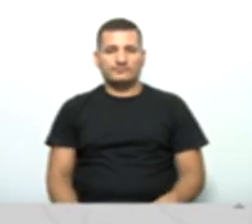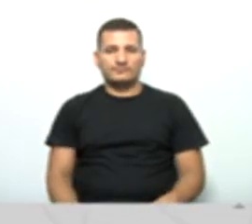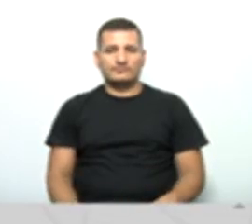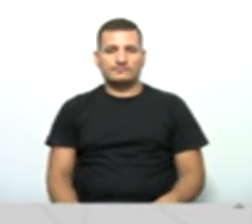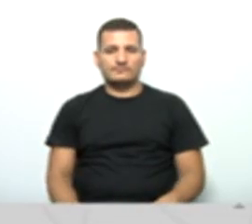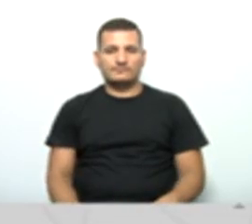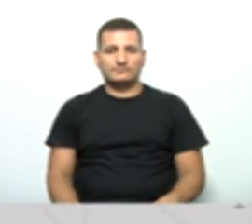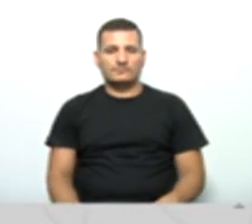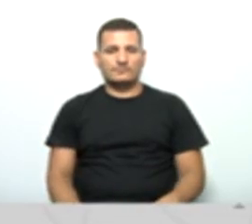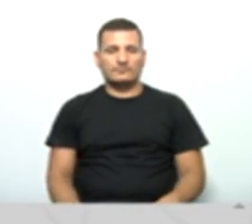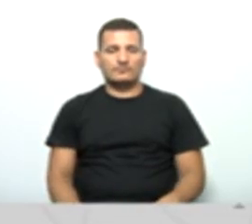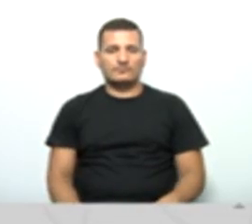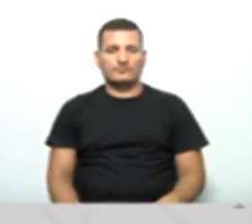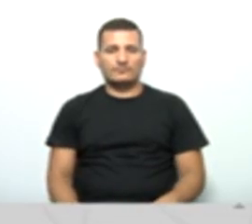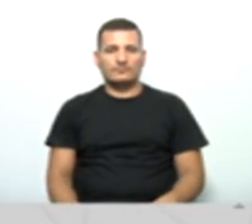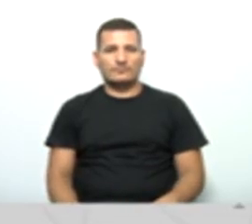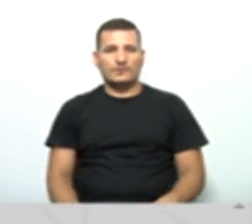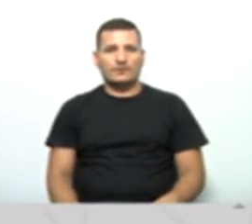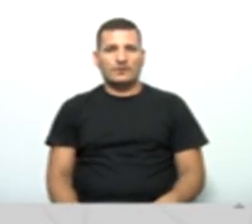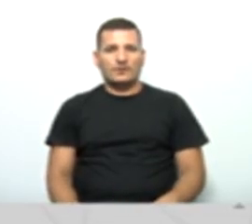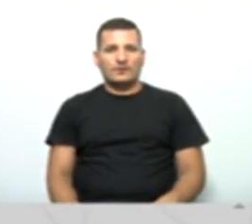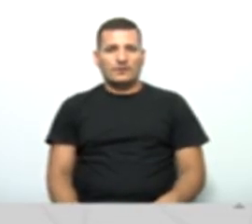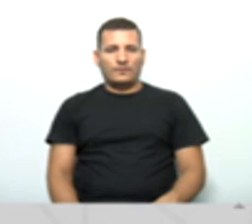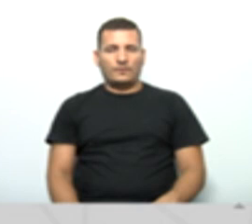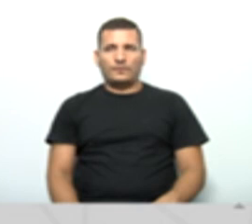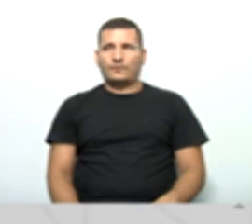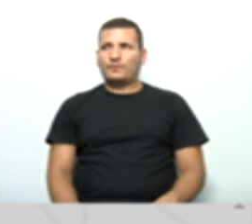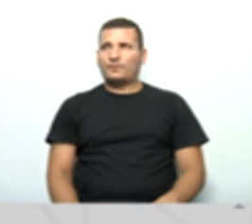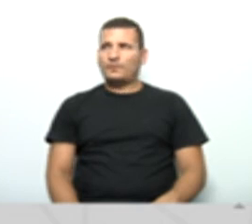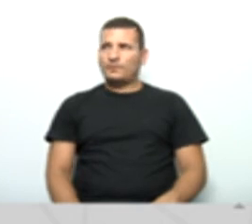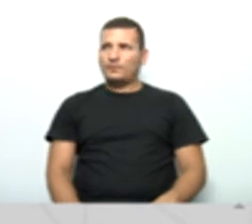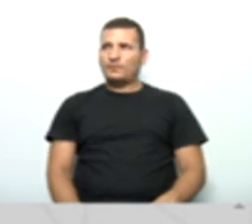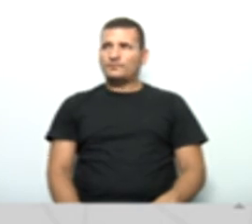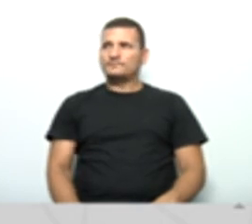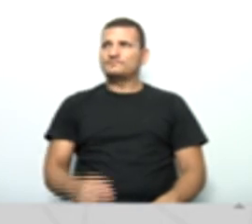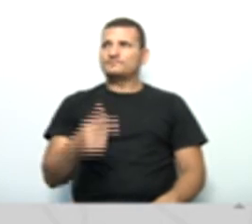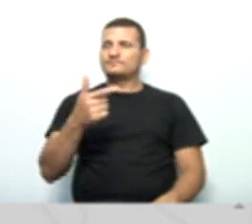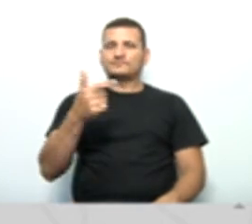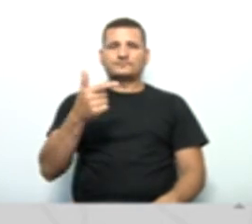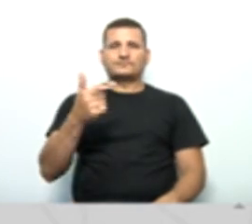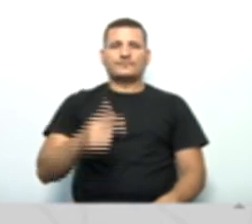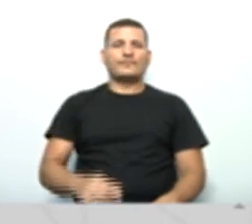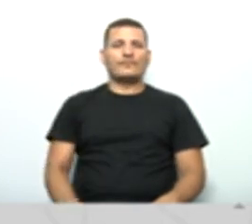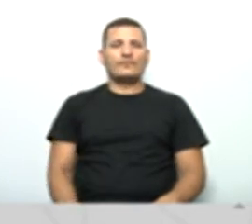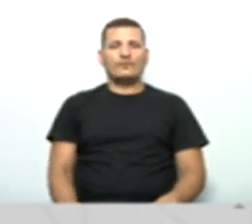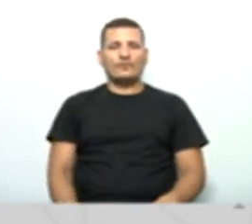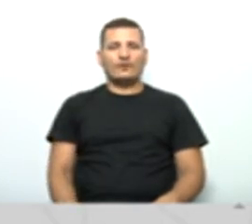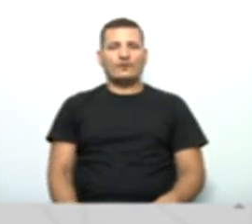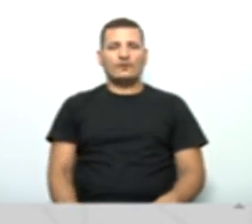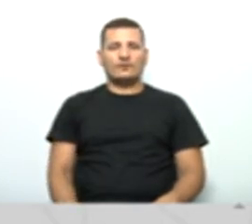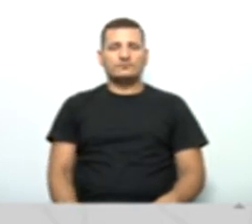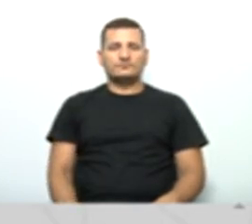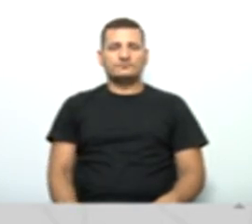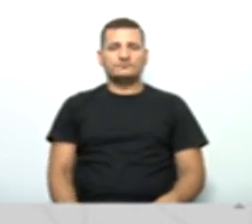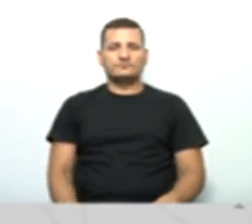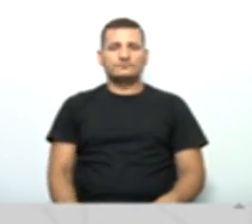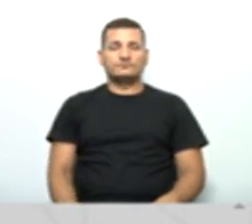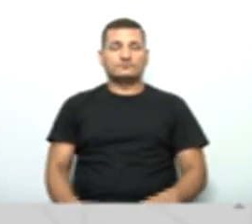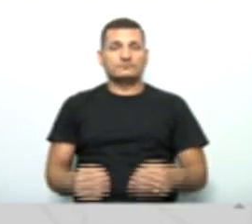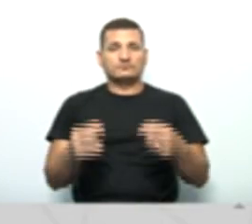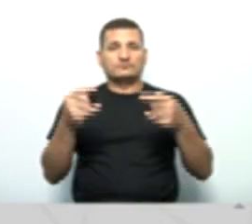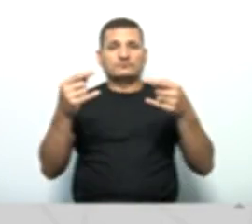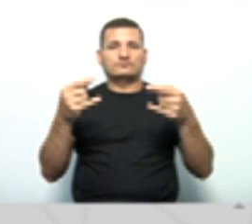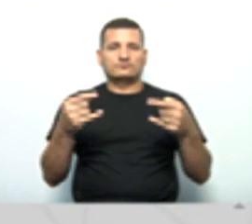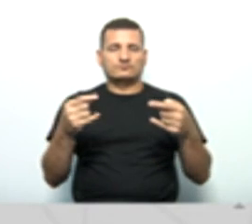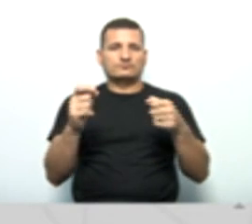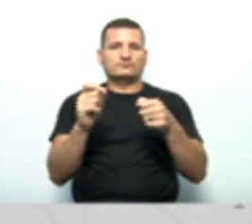1. E a 2? Com base no seu lema da estrutura de dados, você deve construir um script do tipo lista que